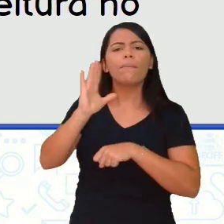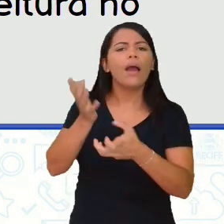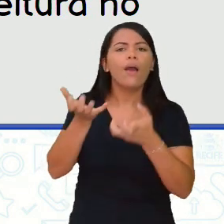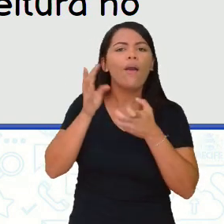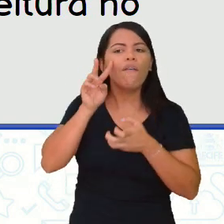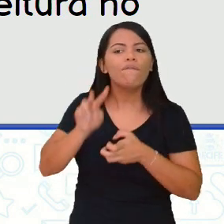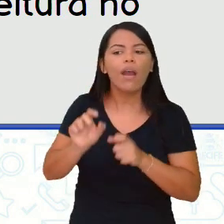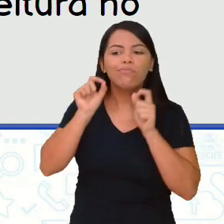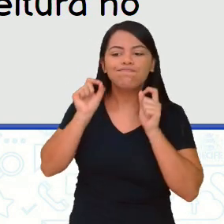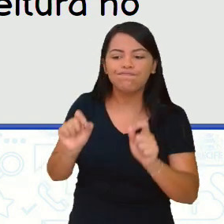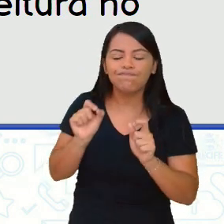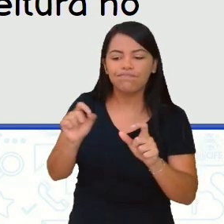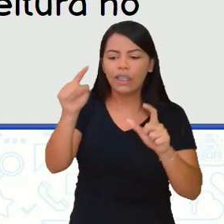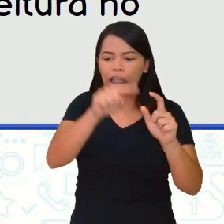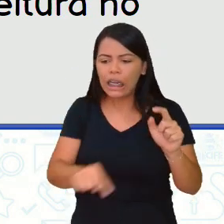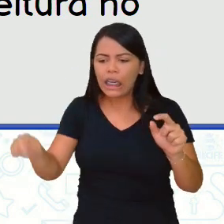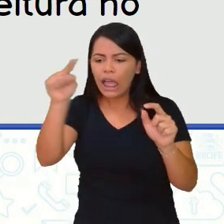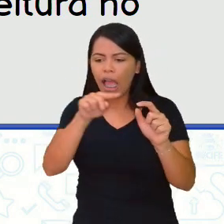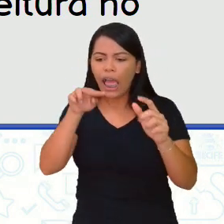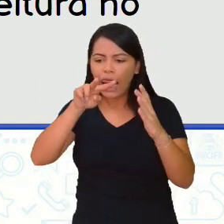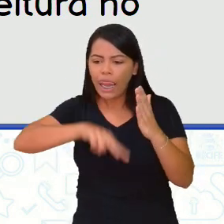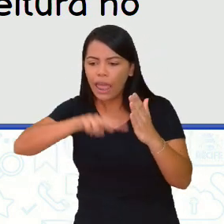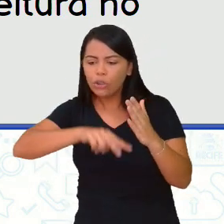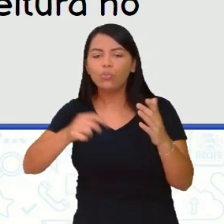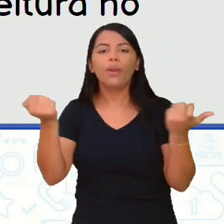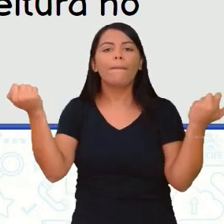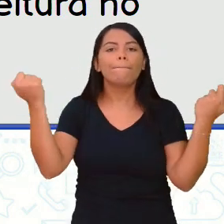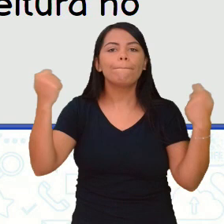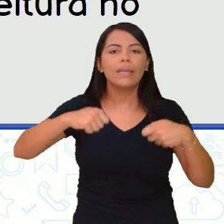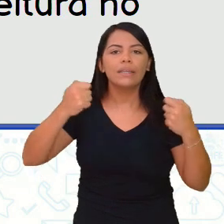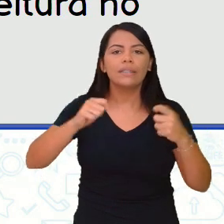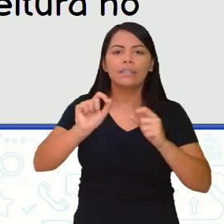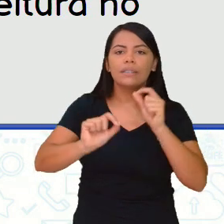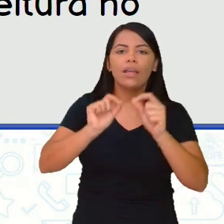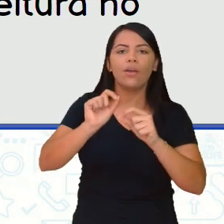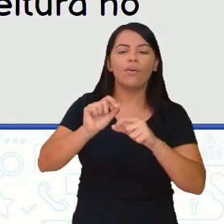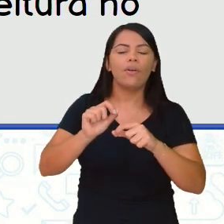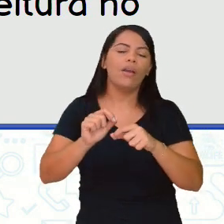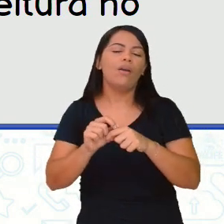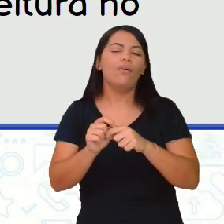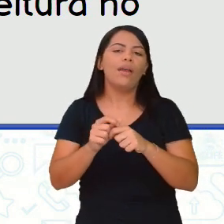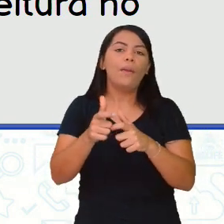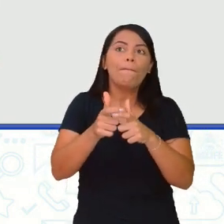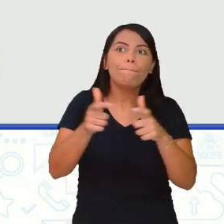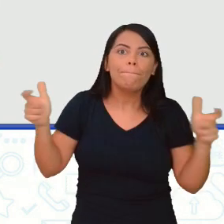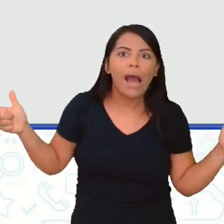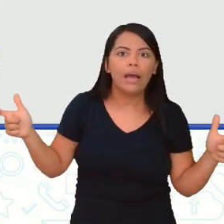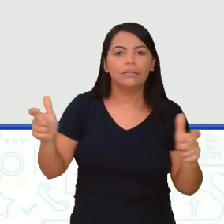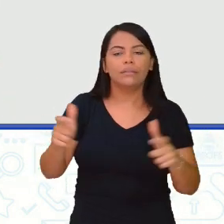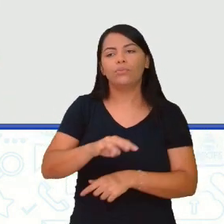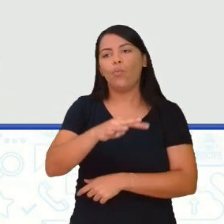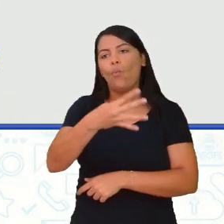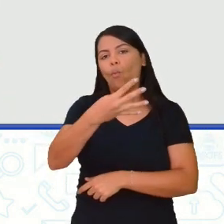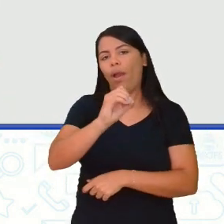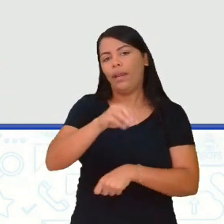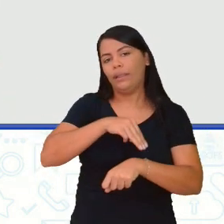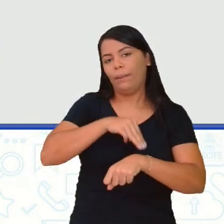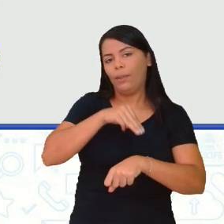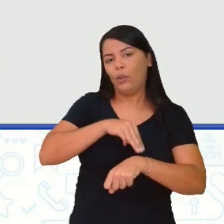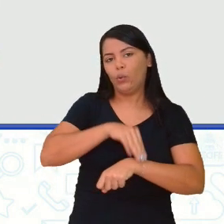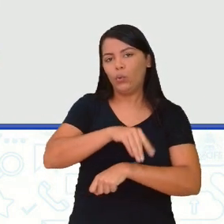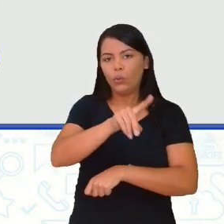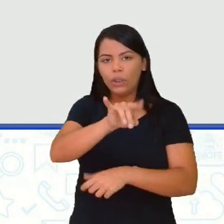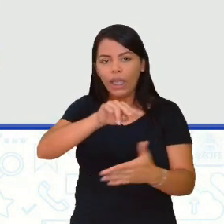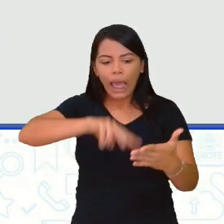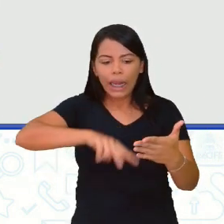ver? Que a leitura seja, no máximo, 40 minutos por dia. Olha só o que